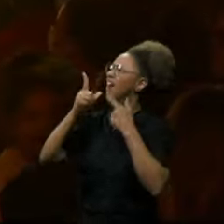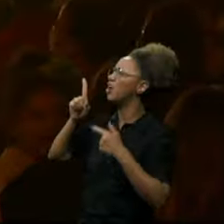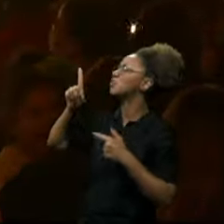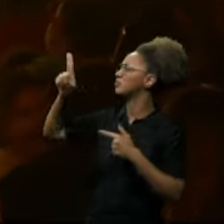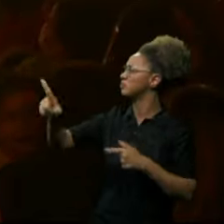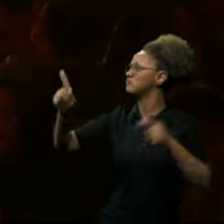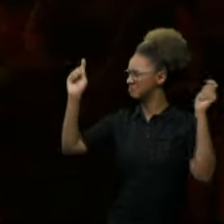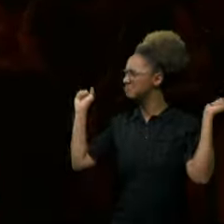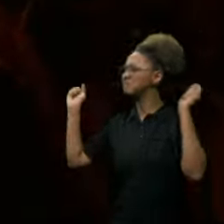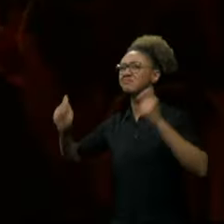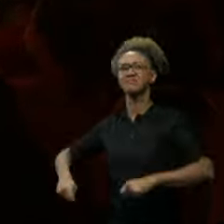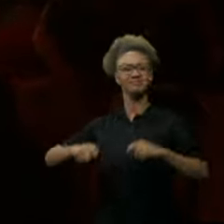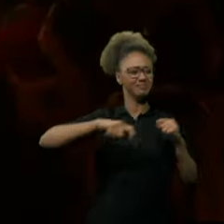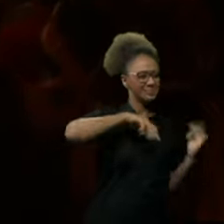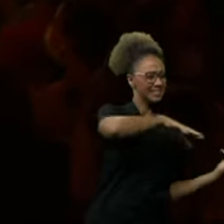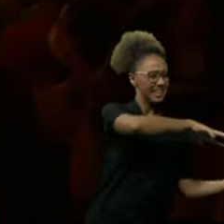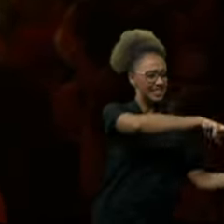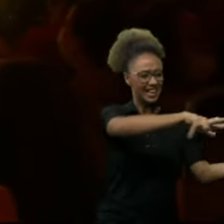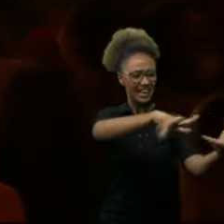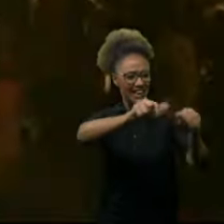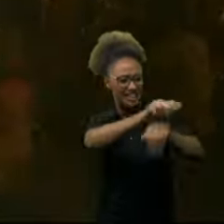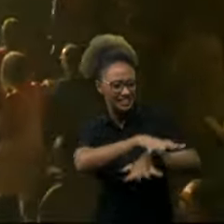E aí